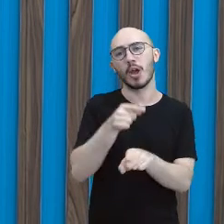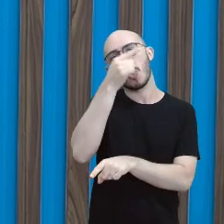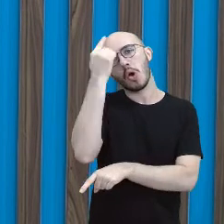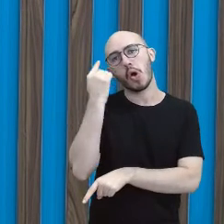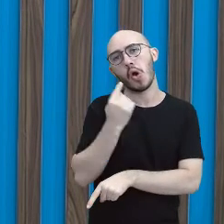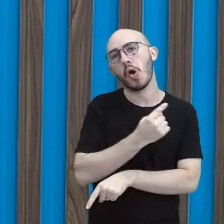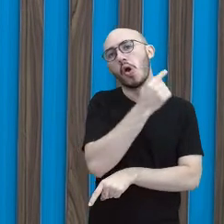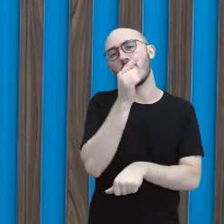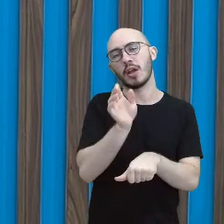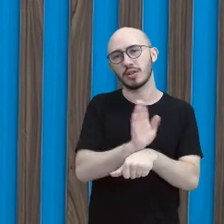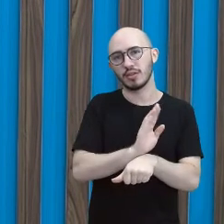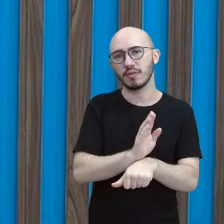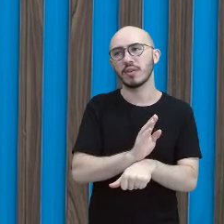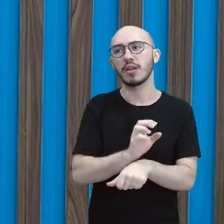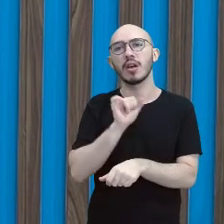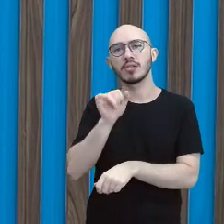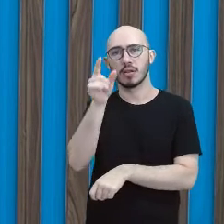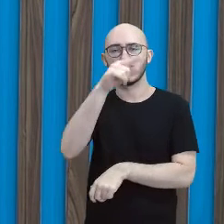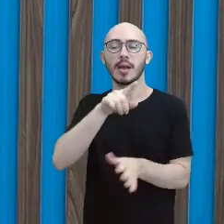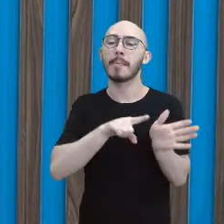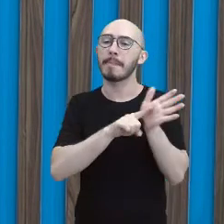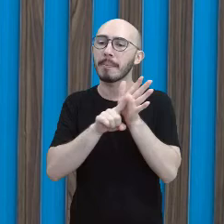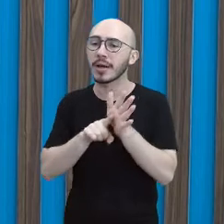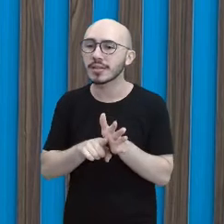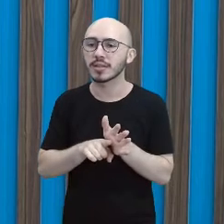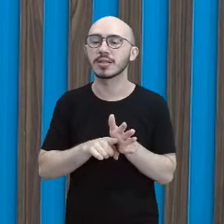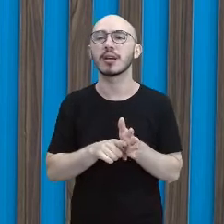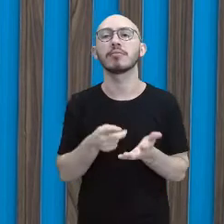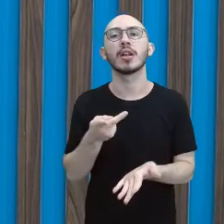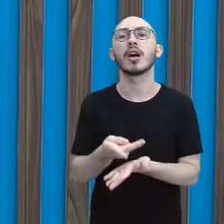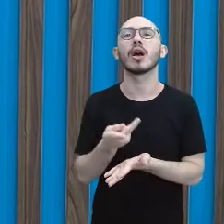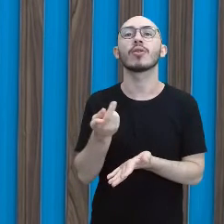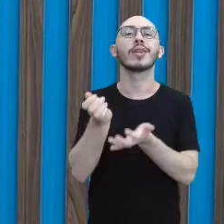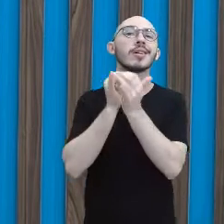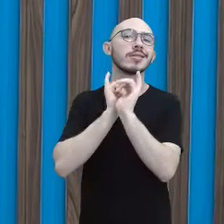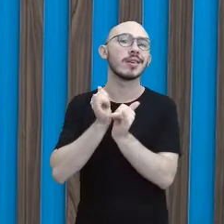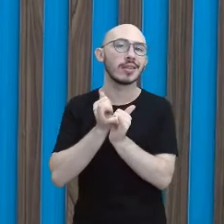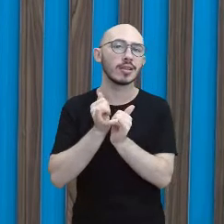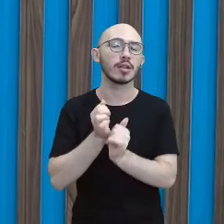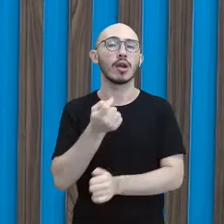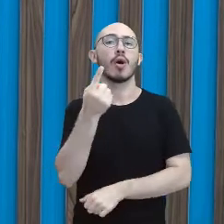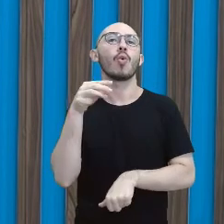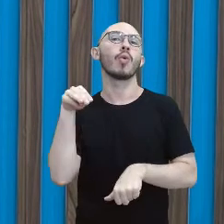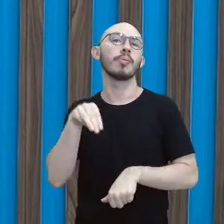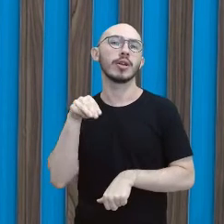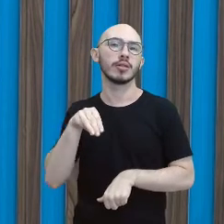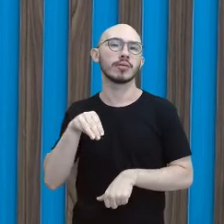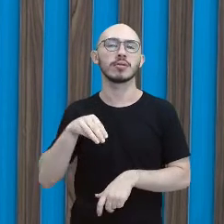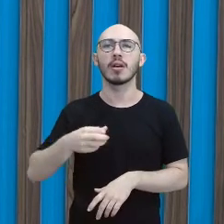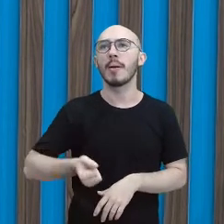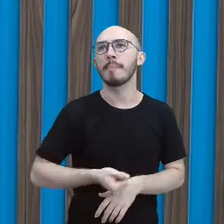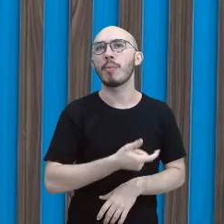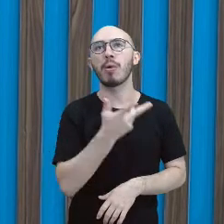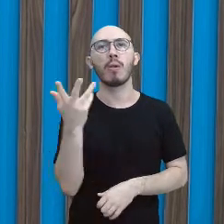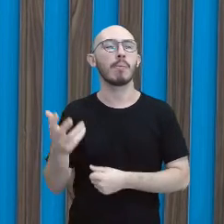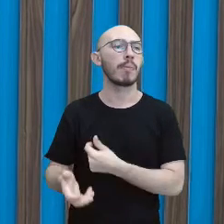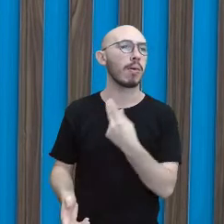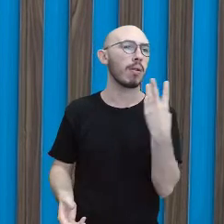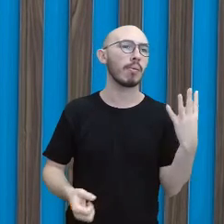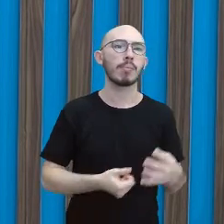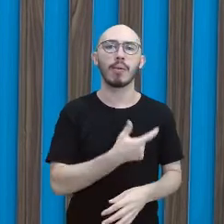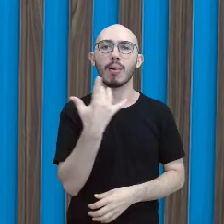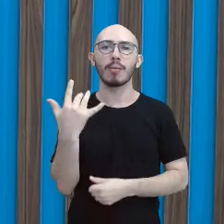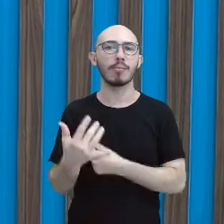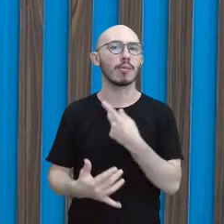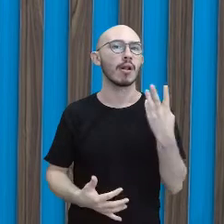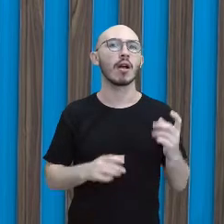de vídeo. Então, se você pesquisar, inclusive, o que acontece na internet em um minuto, um montão de mensagem é enviada,